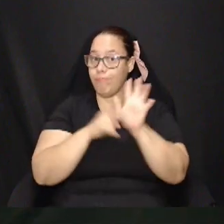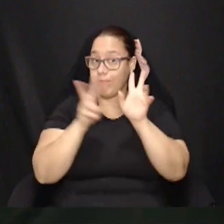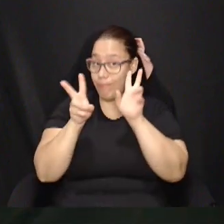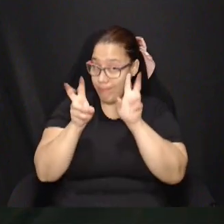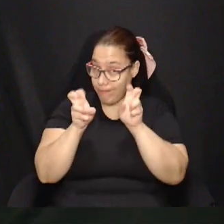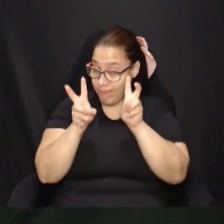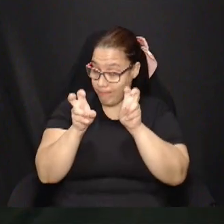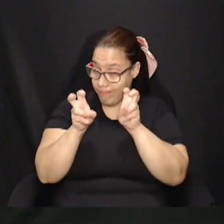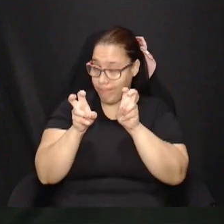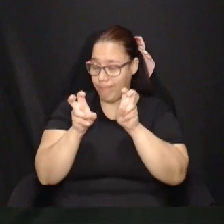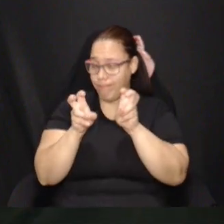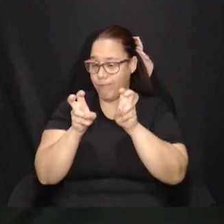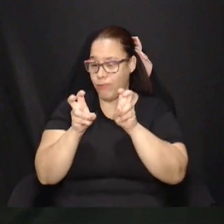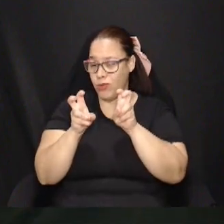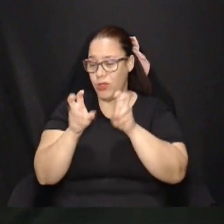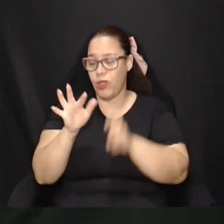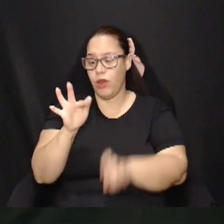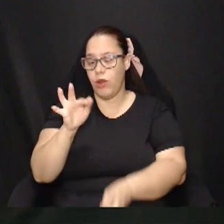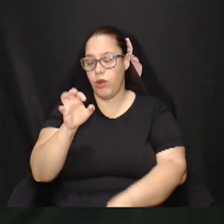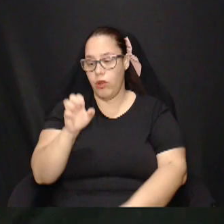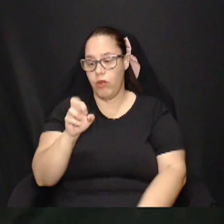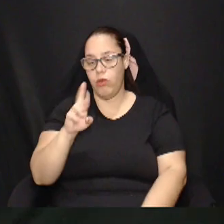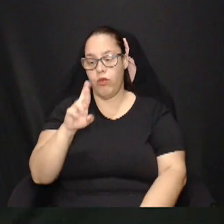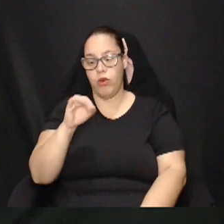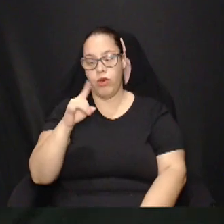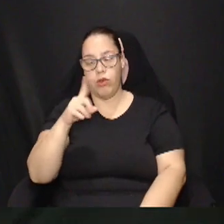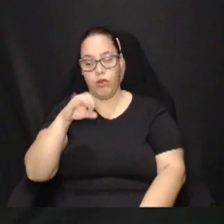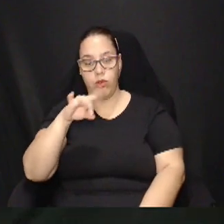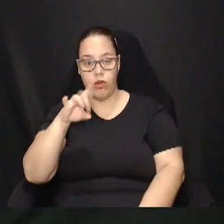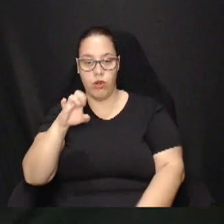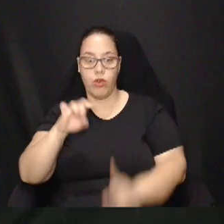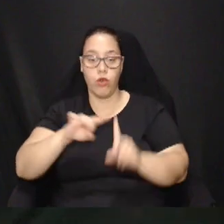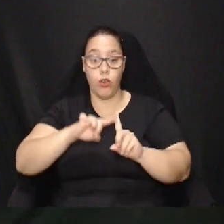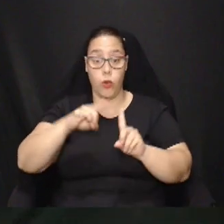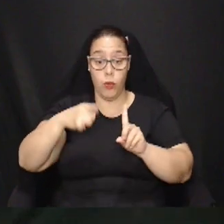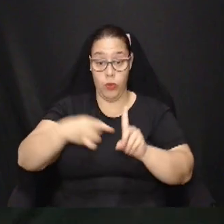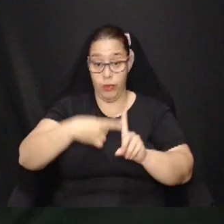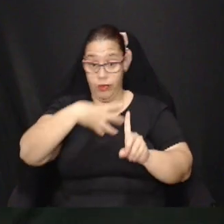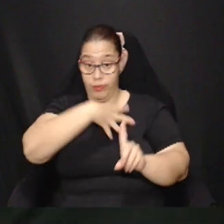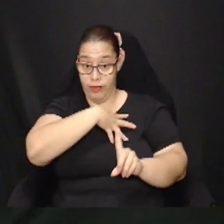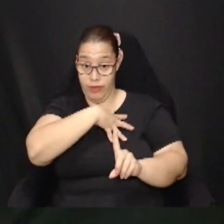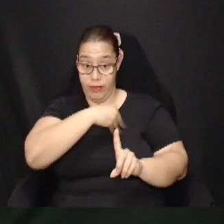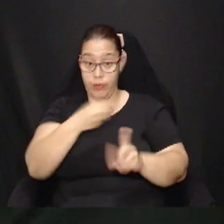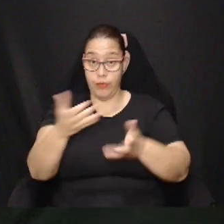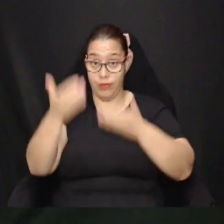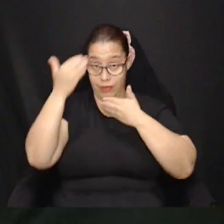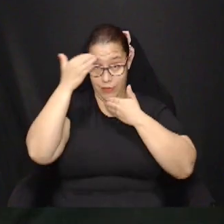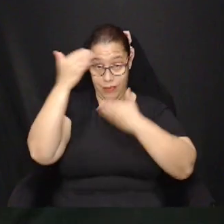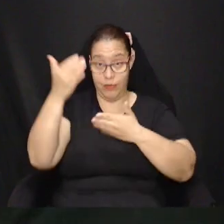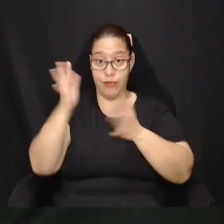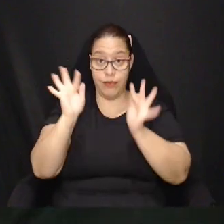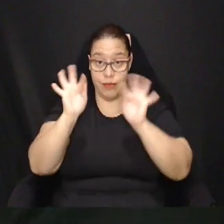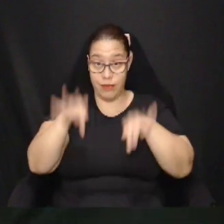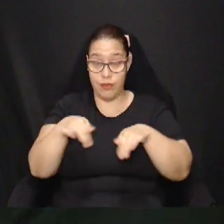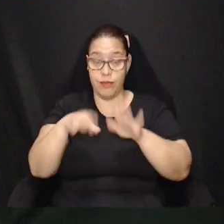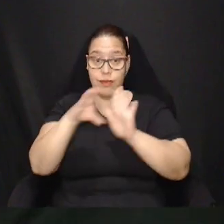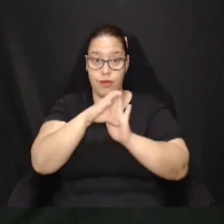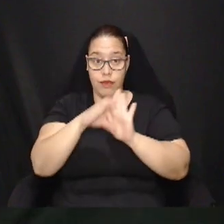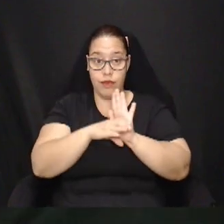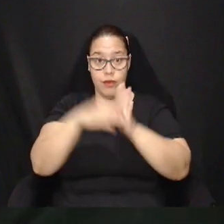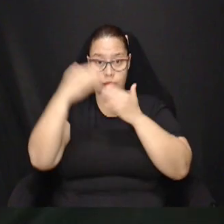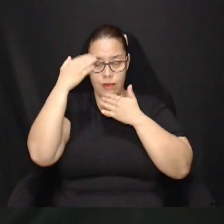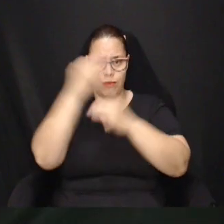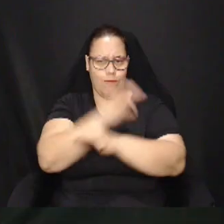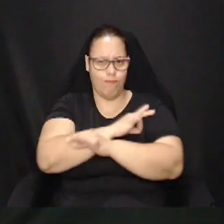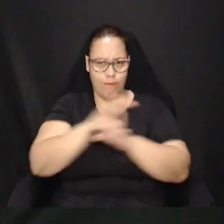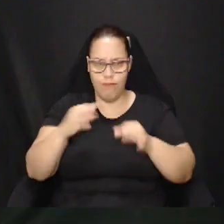de fertilidade, de maternidade. Eu quero agradecer, a gente está encerrando o programa, quero agradecer imensamente a presença